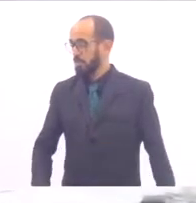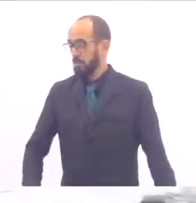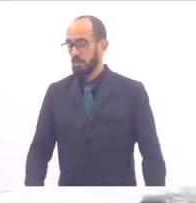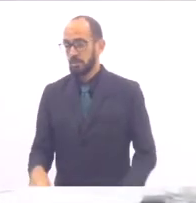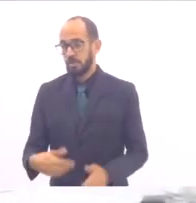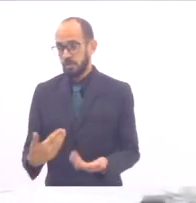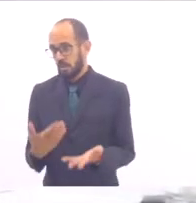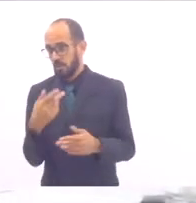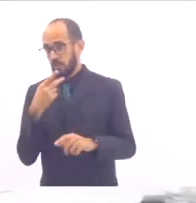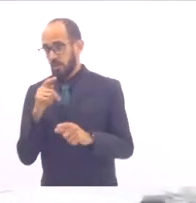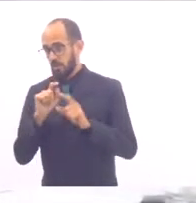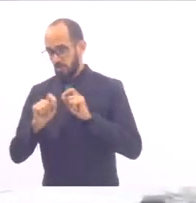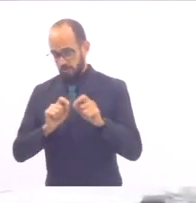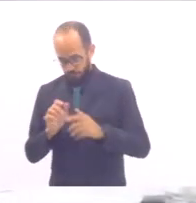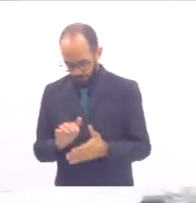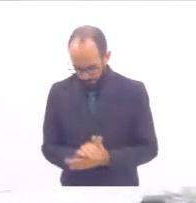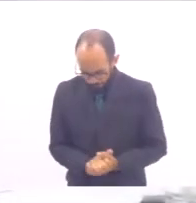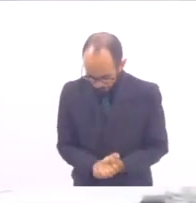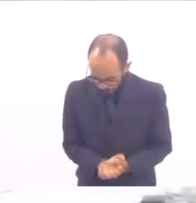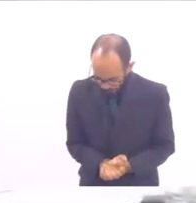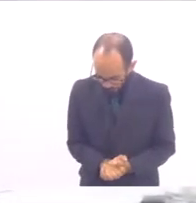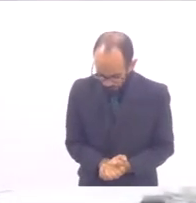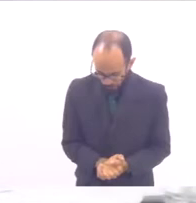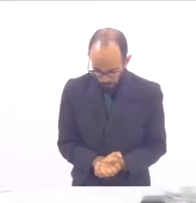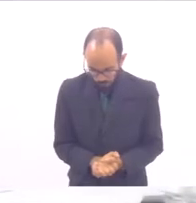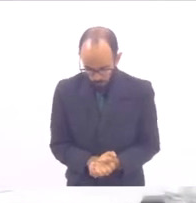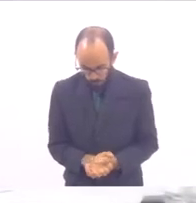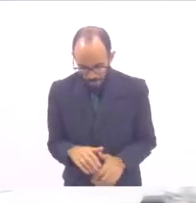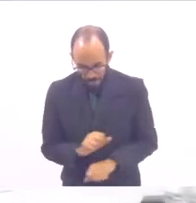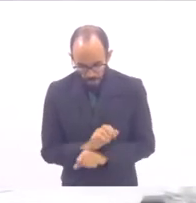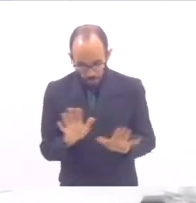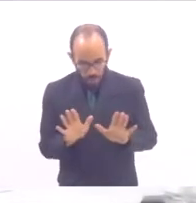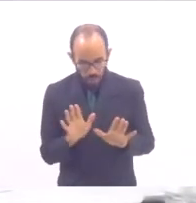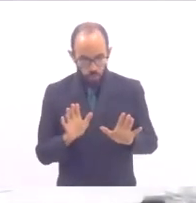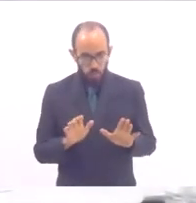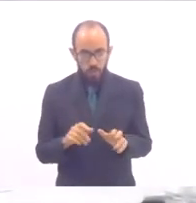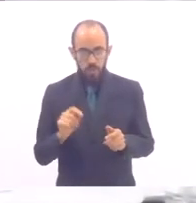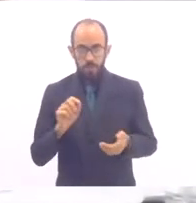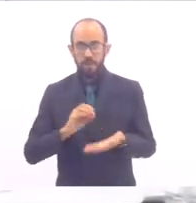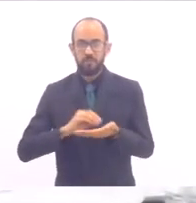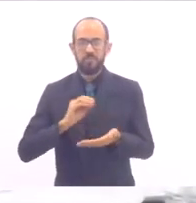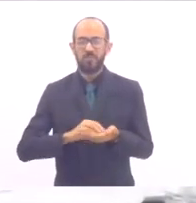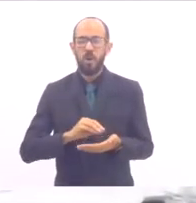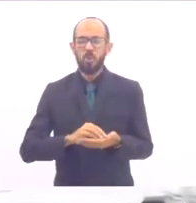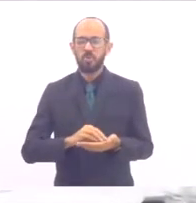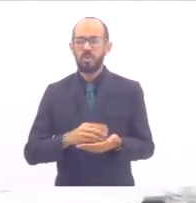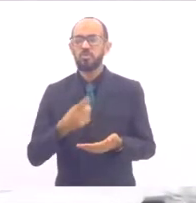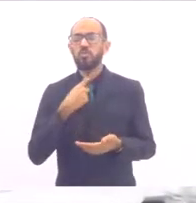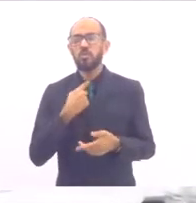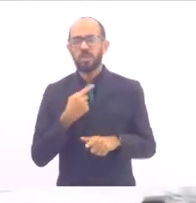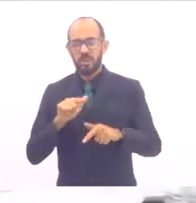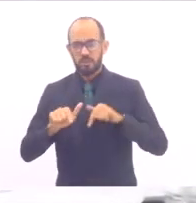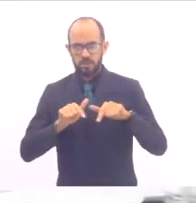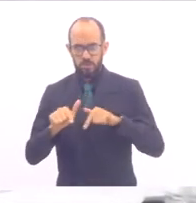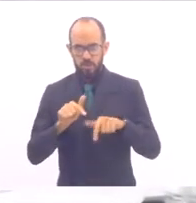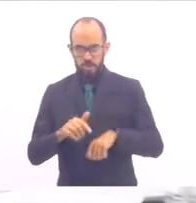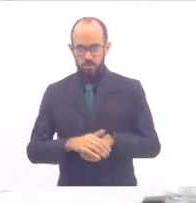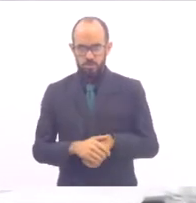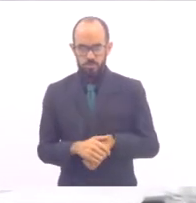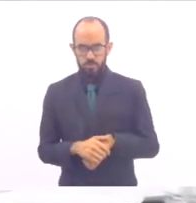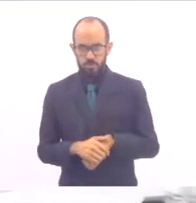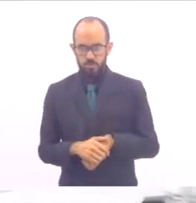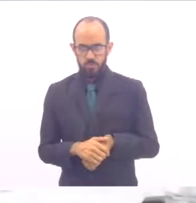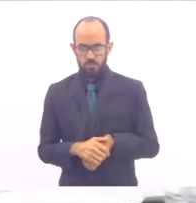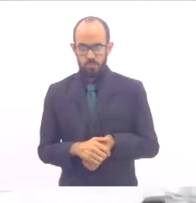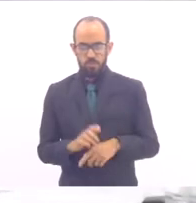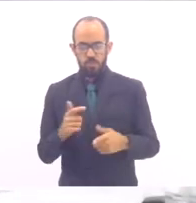o seguinte, é claro que isso é uma má vontade do caramba, porque falo exatamente